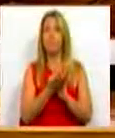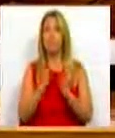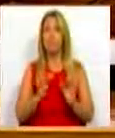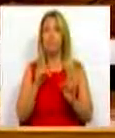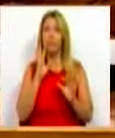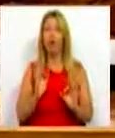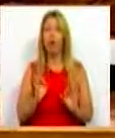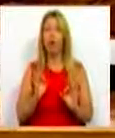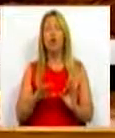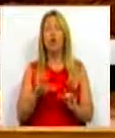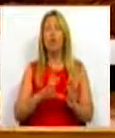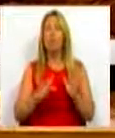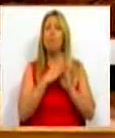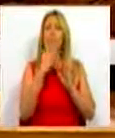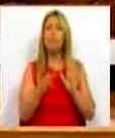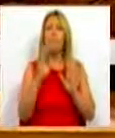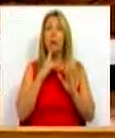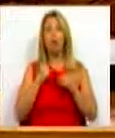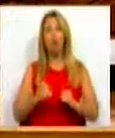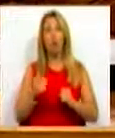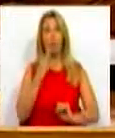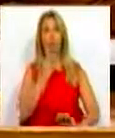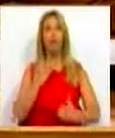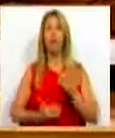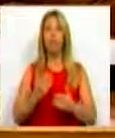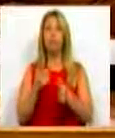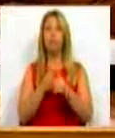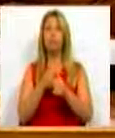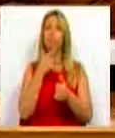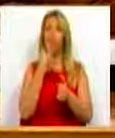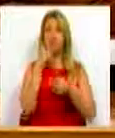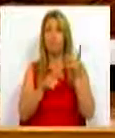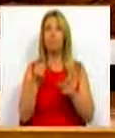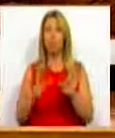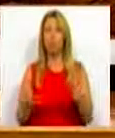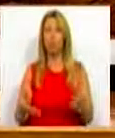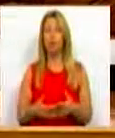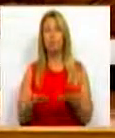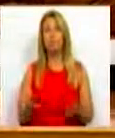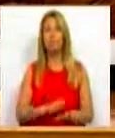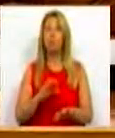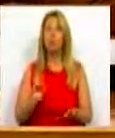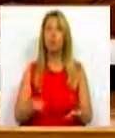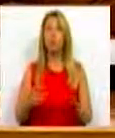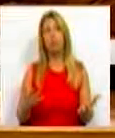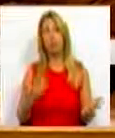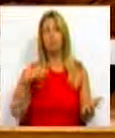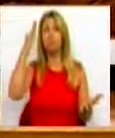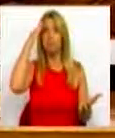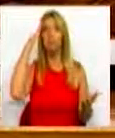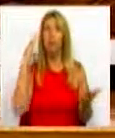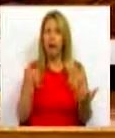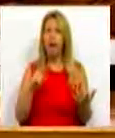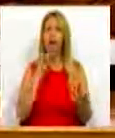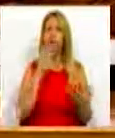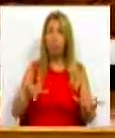sólido e mais eficaz no apoio às pessoas. Neste sentido, não podemos deixar de entender que existe margem para melhorar o